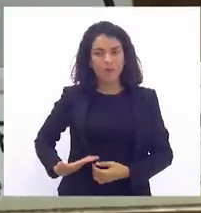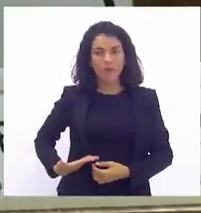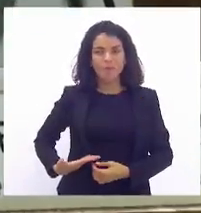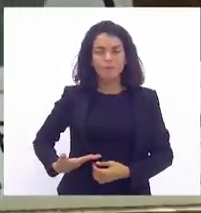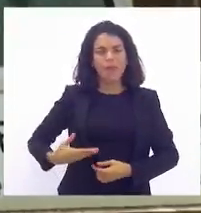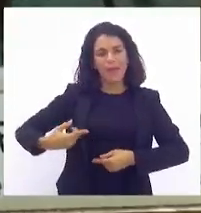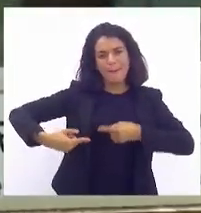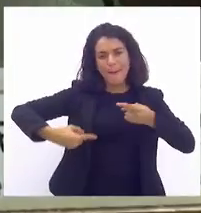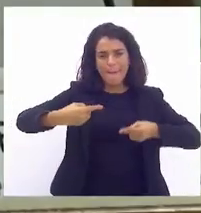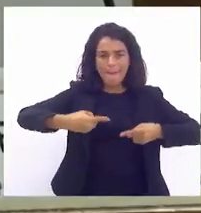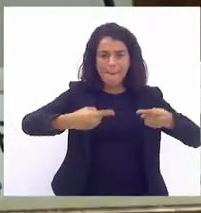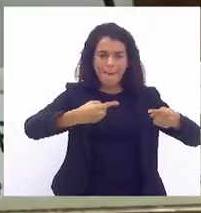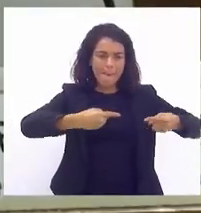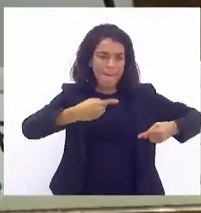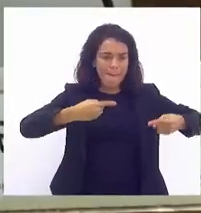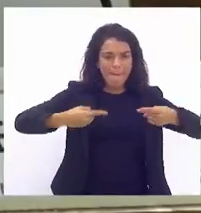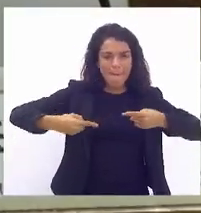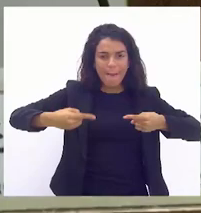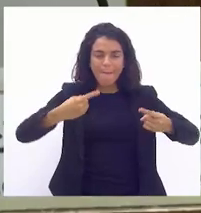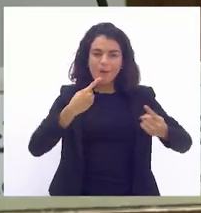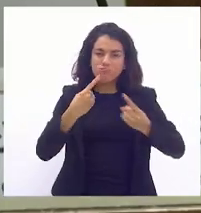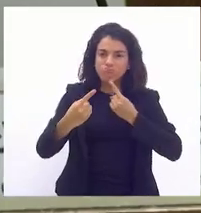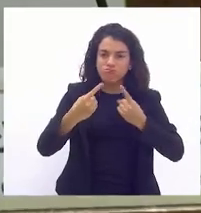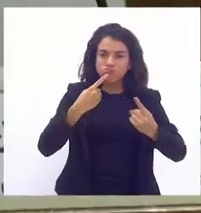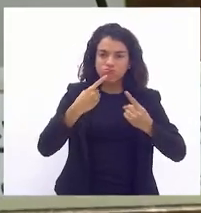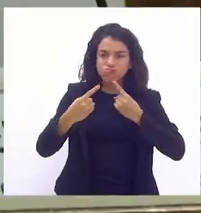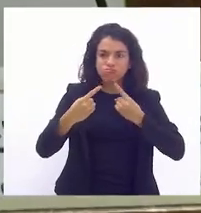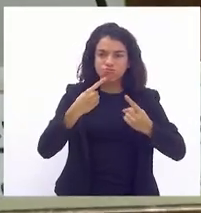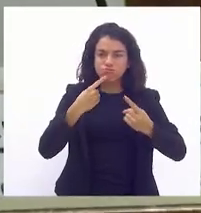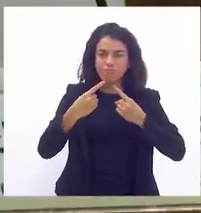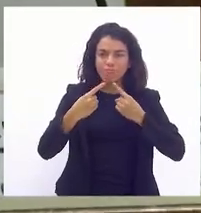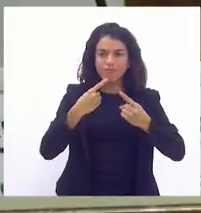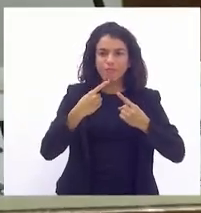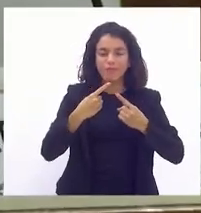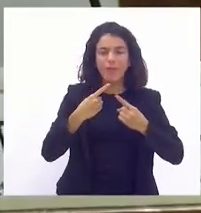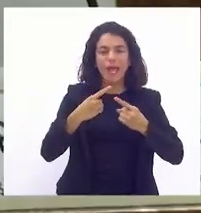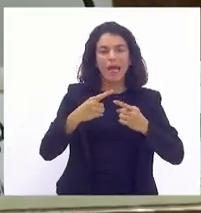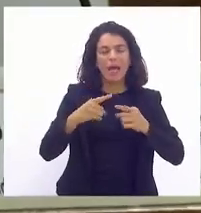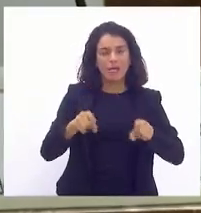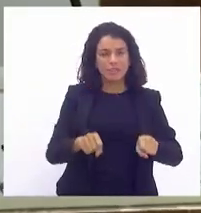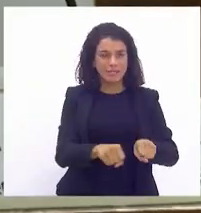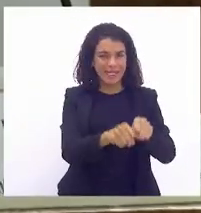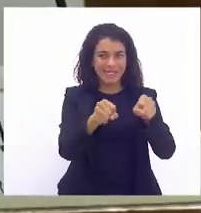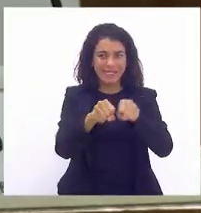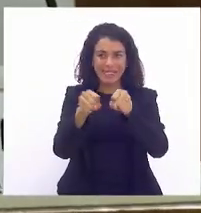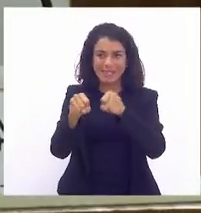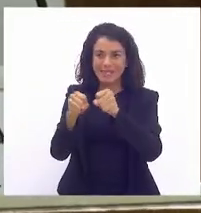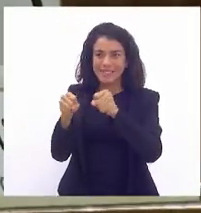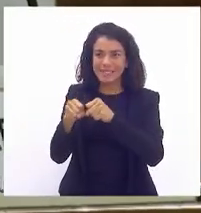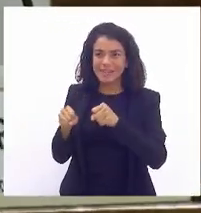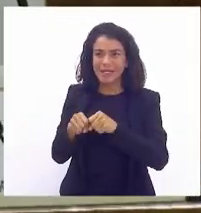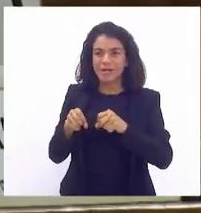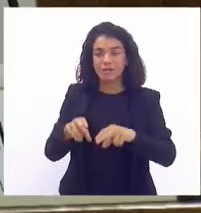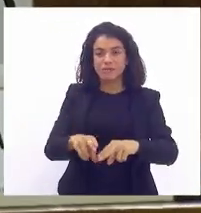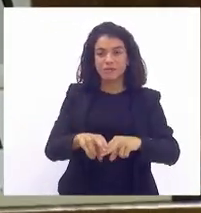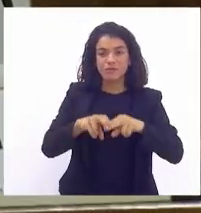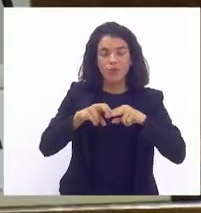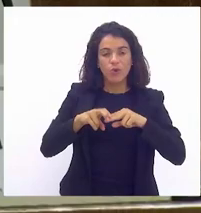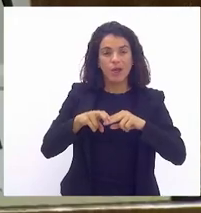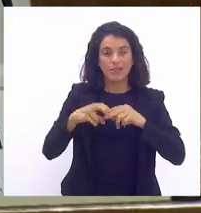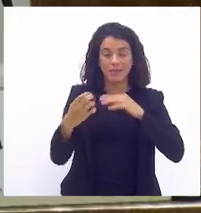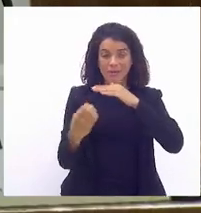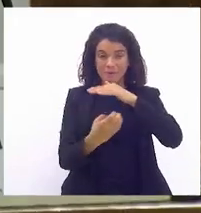debater a poluição provocada pela Companhia